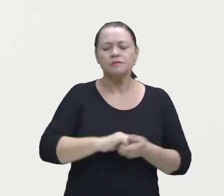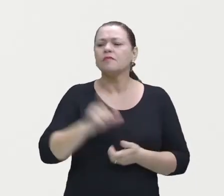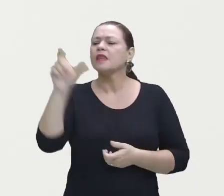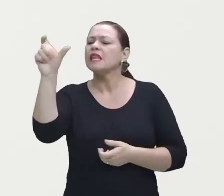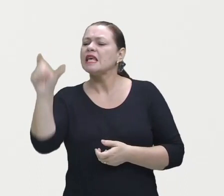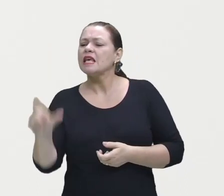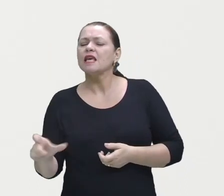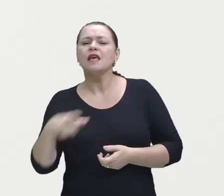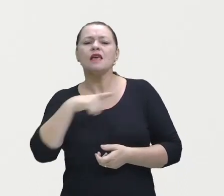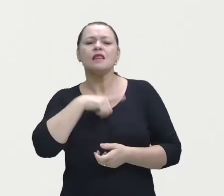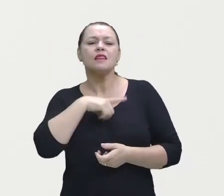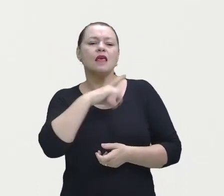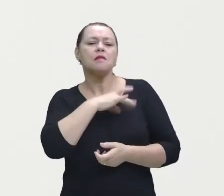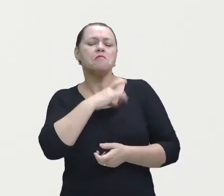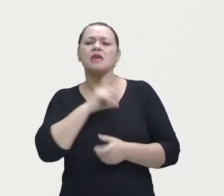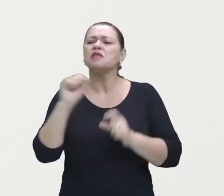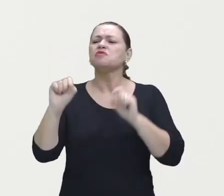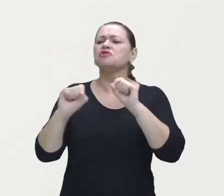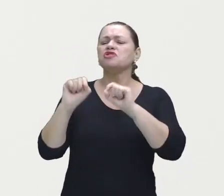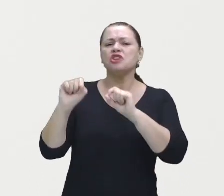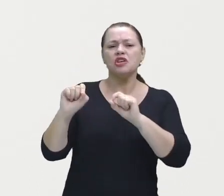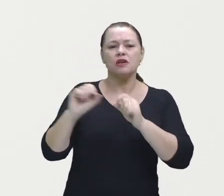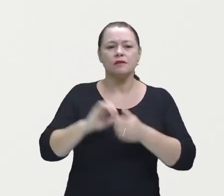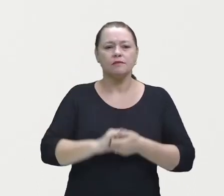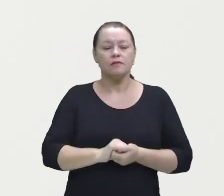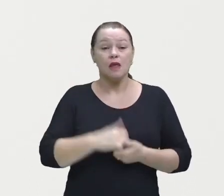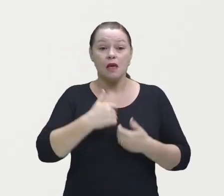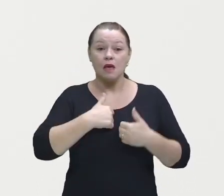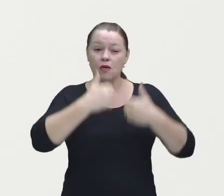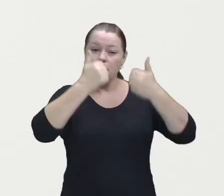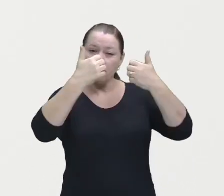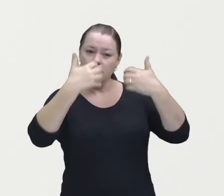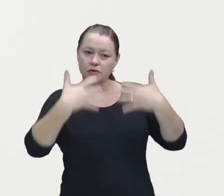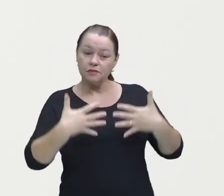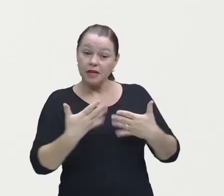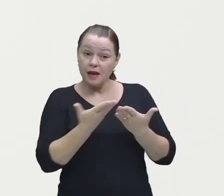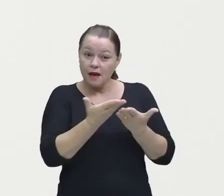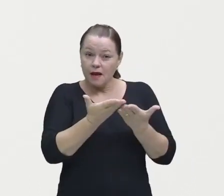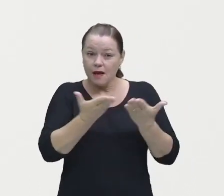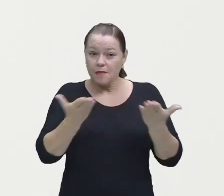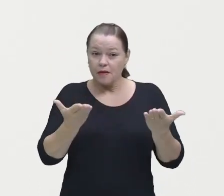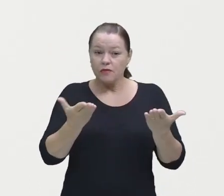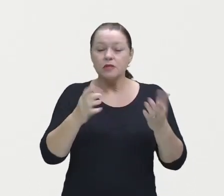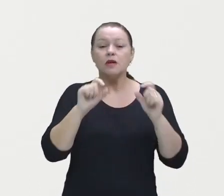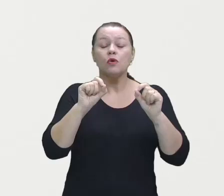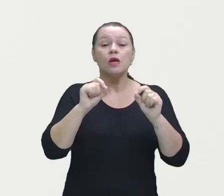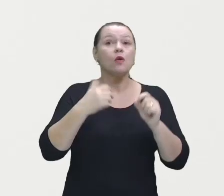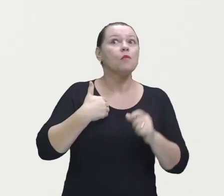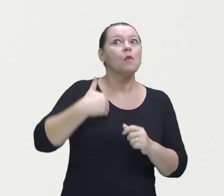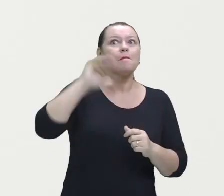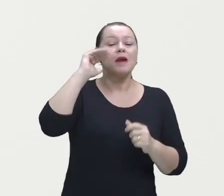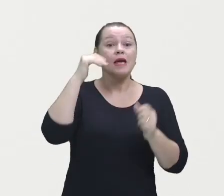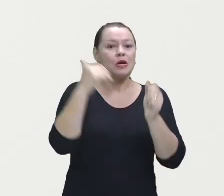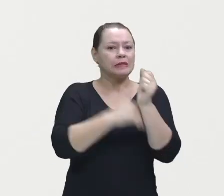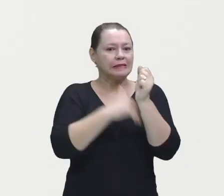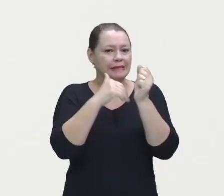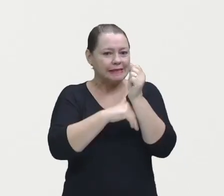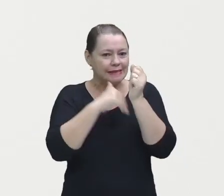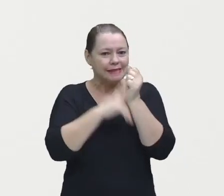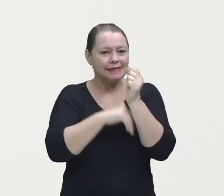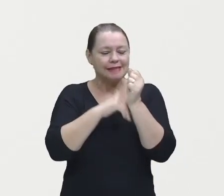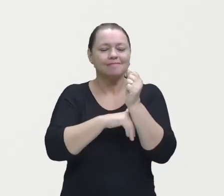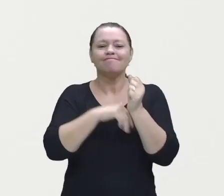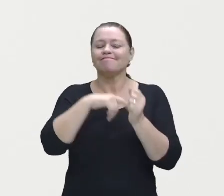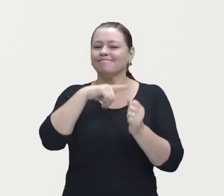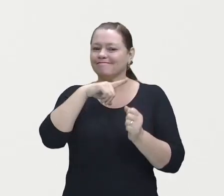Quem tem medo de quê? Eu vou contar para você o que é o meu maior segredo.